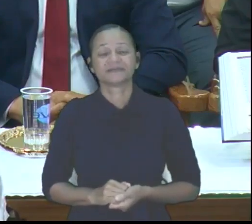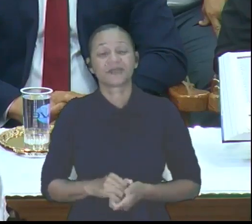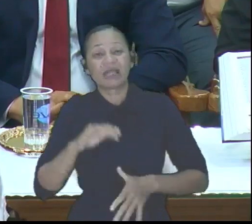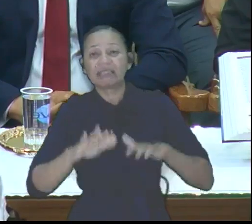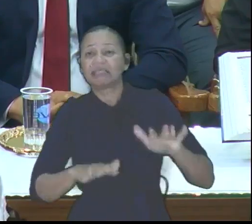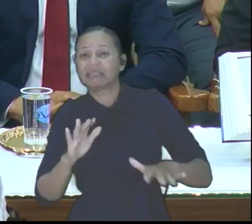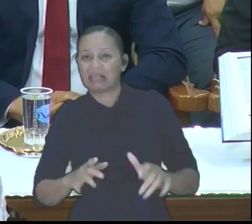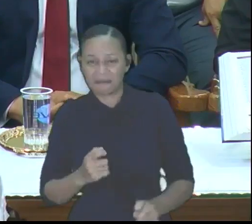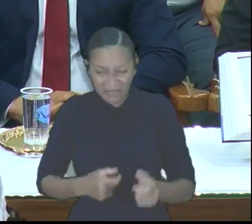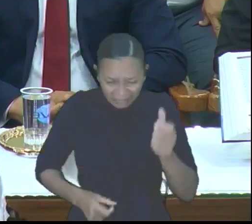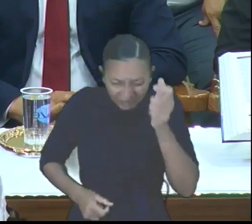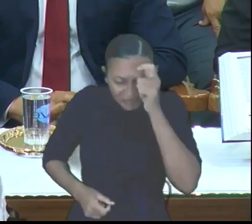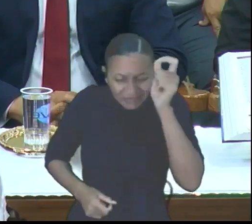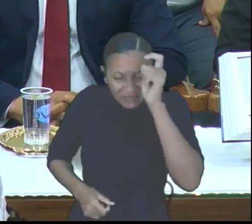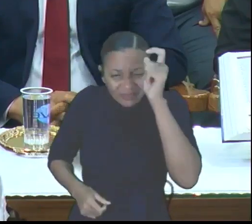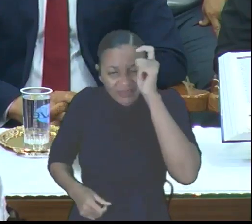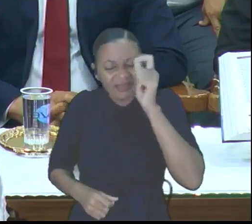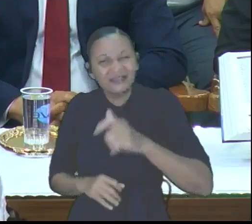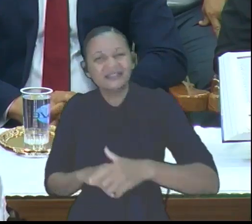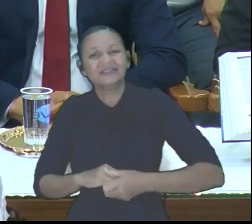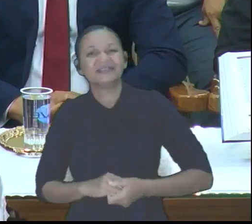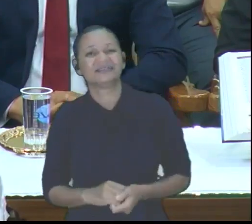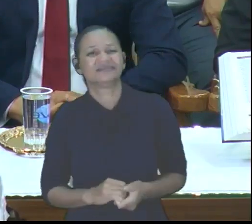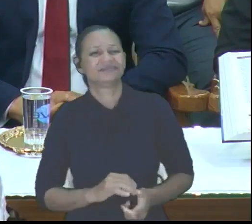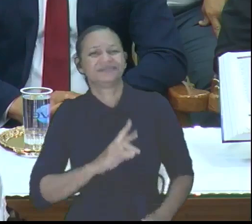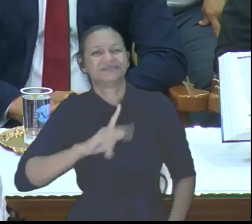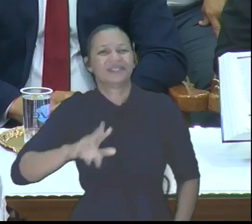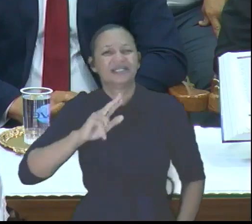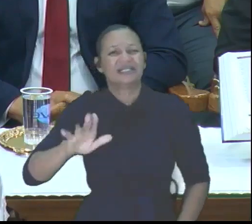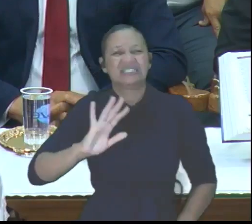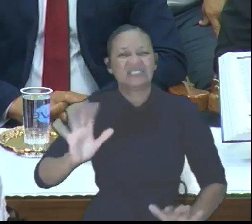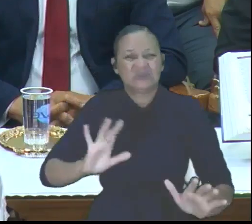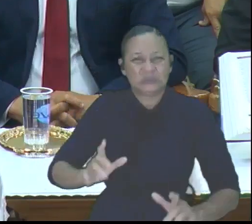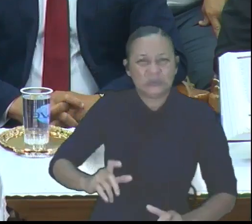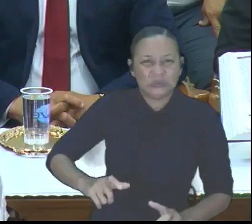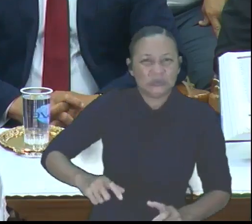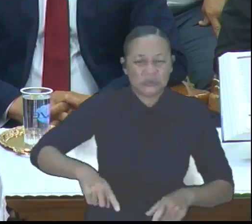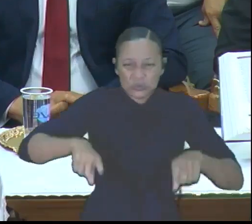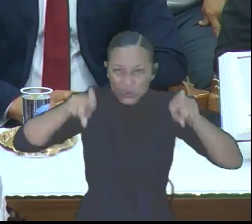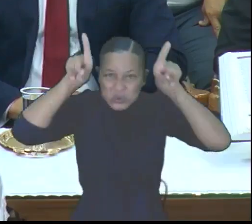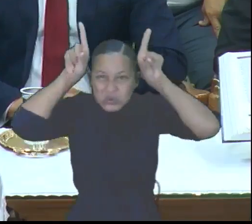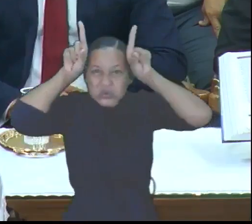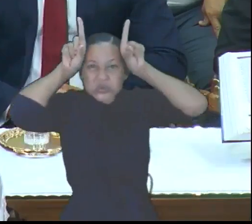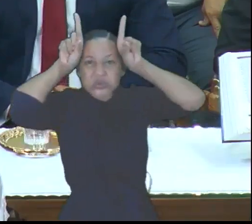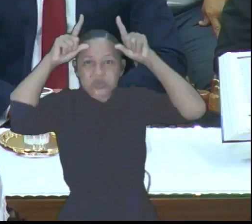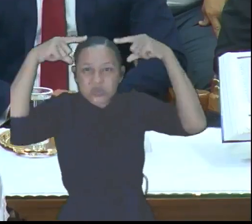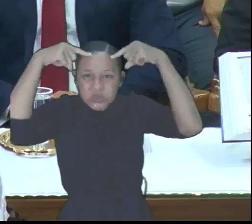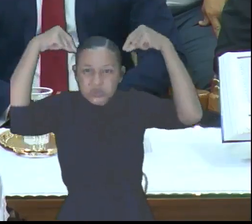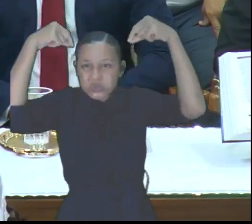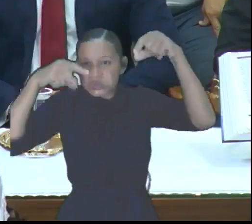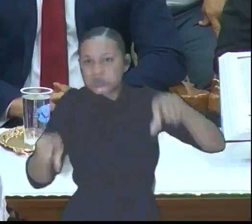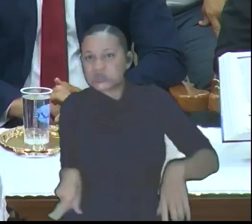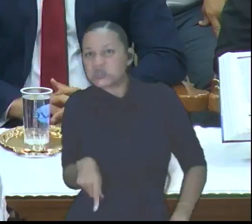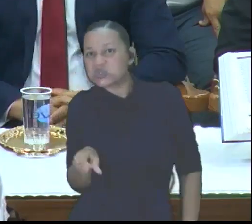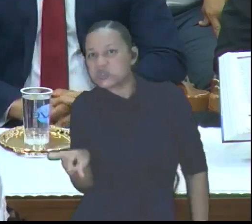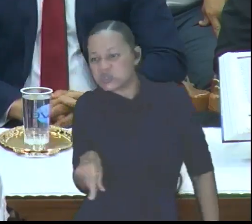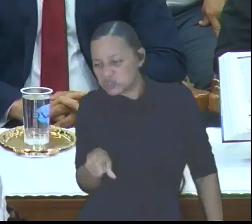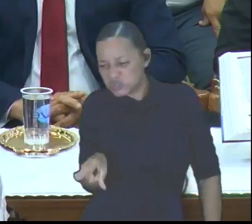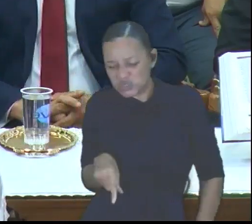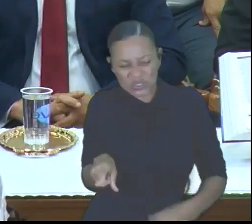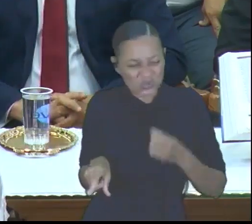Talvez o diabo, não é aquele de chifre, não é aquele de rabo